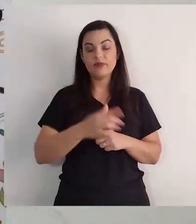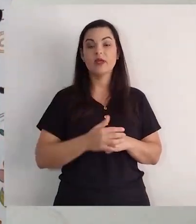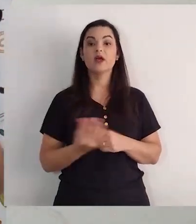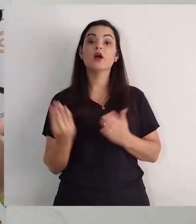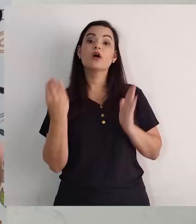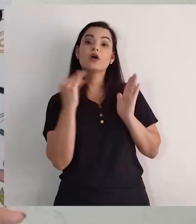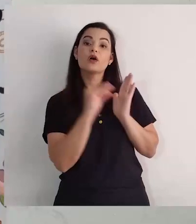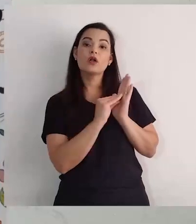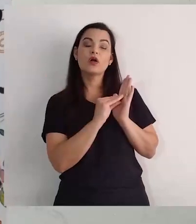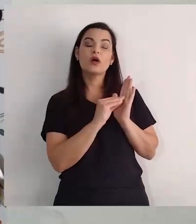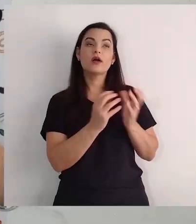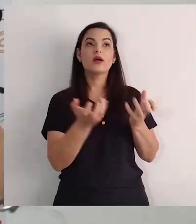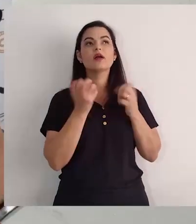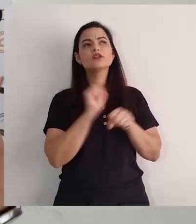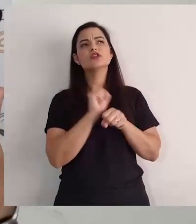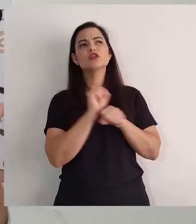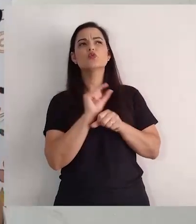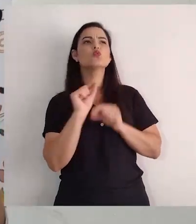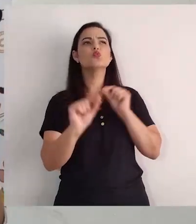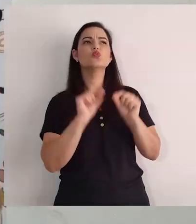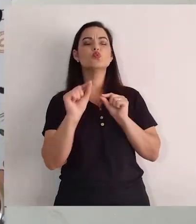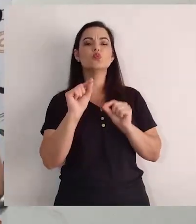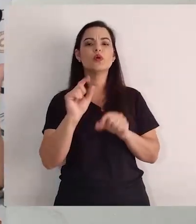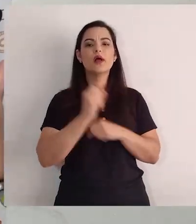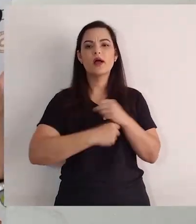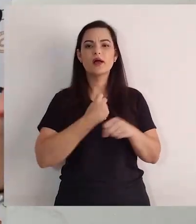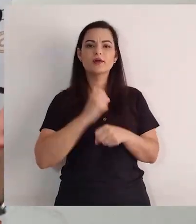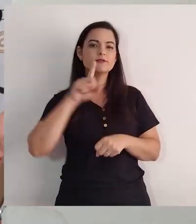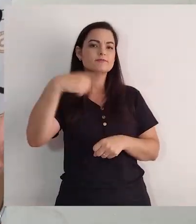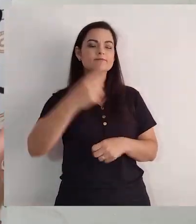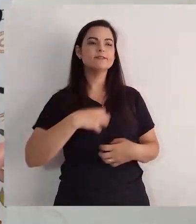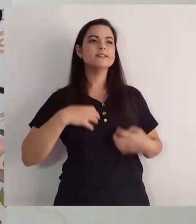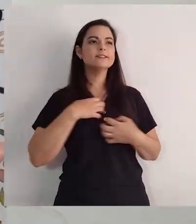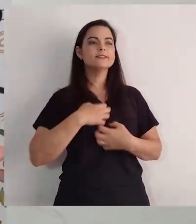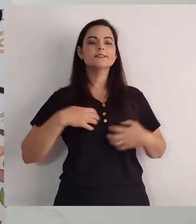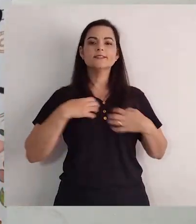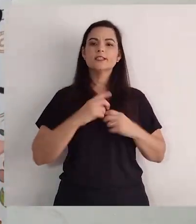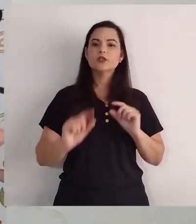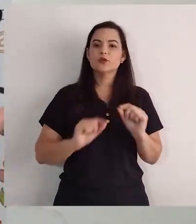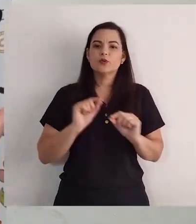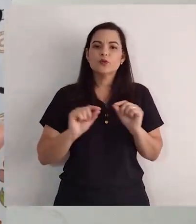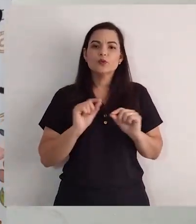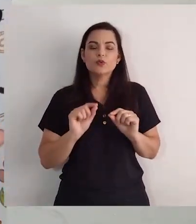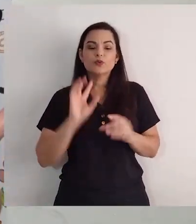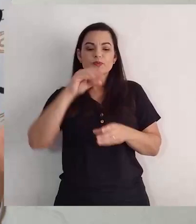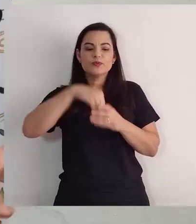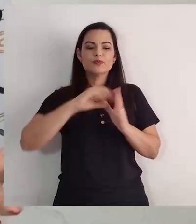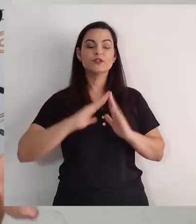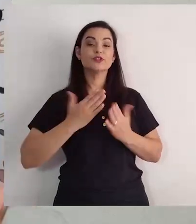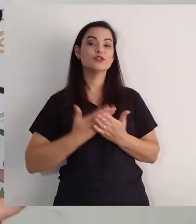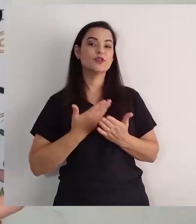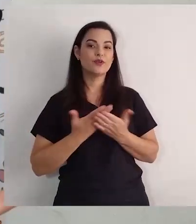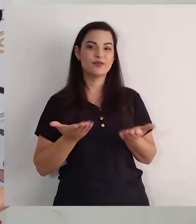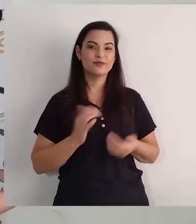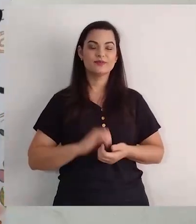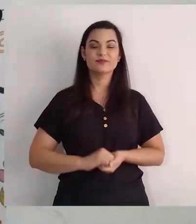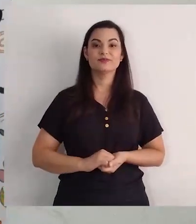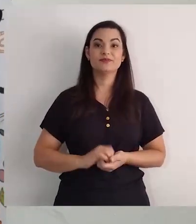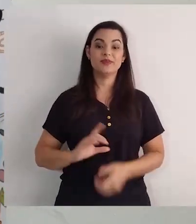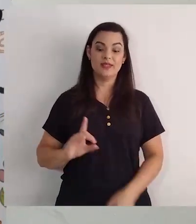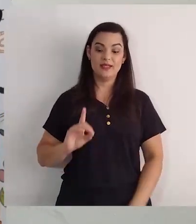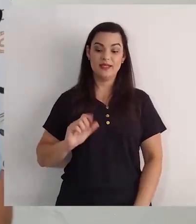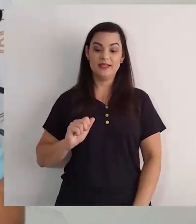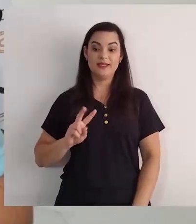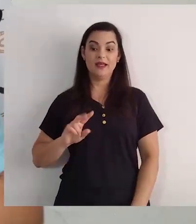ano que vem, coloca qual é a expectativa, o que você está mais ansioso para ter na escola.